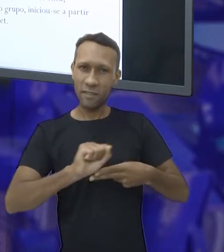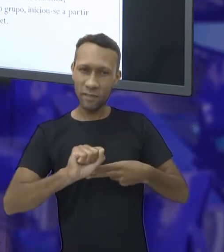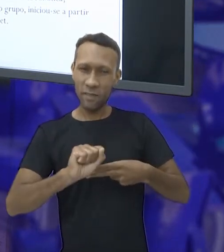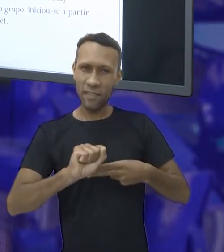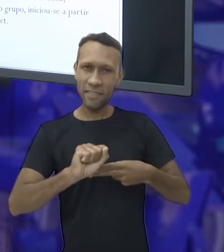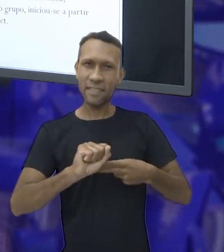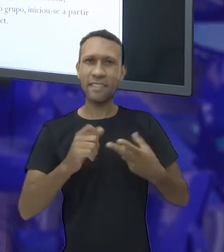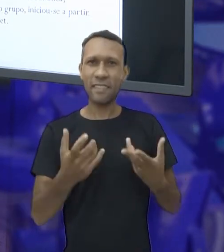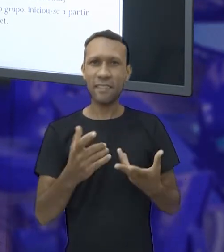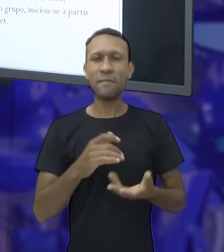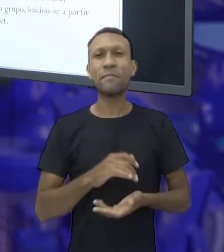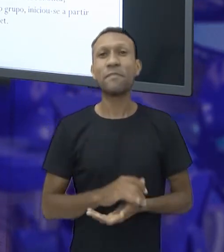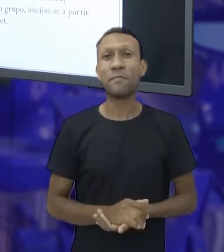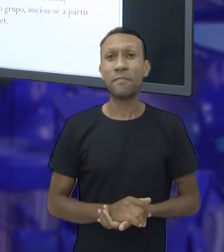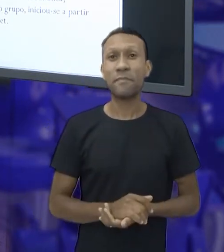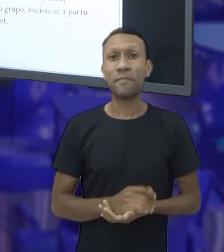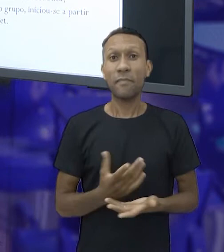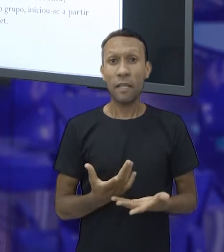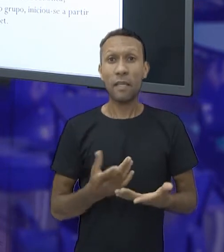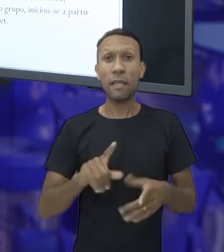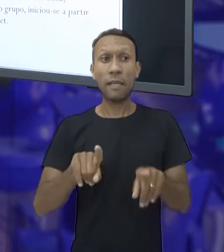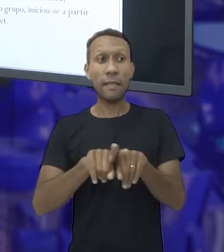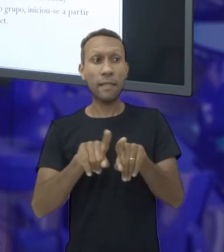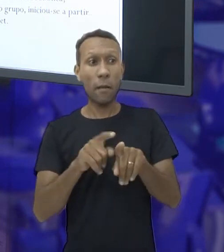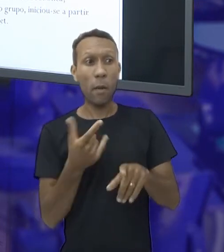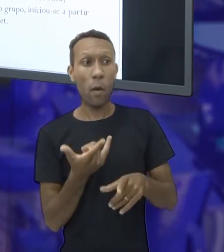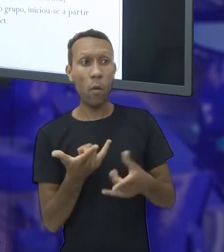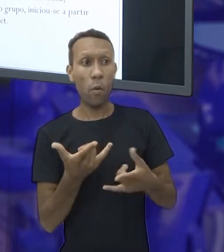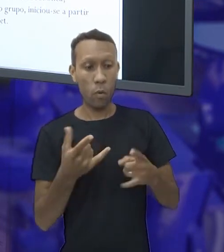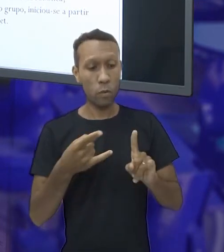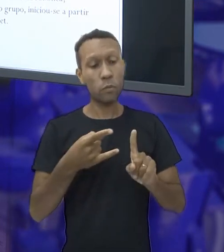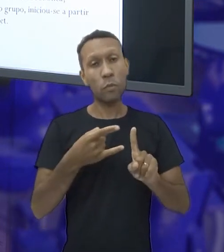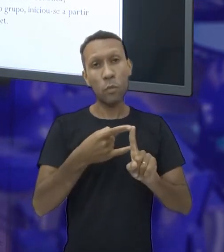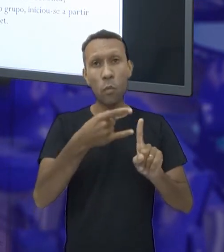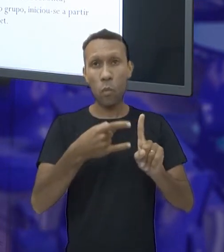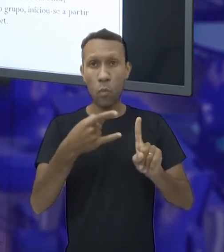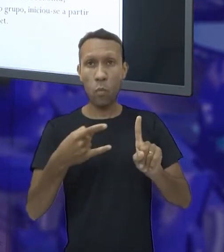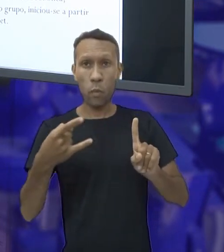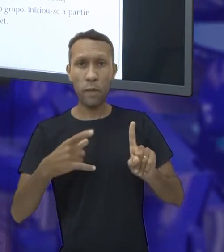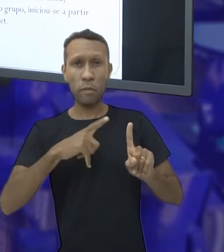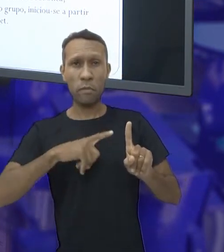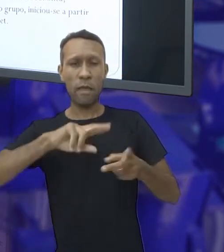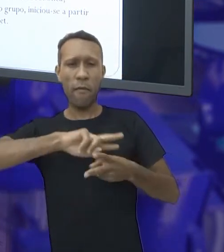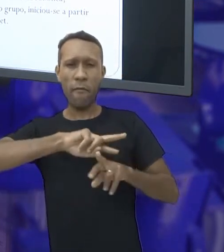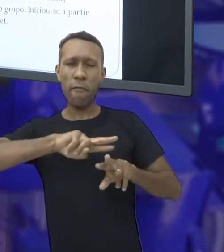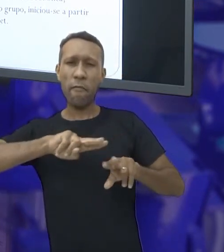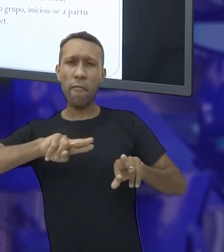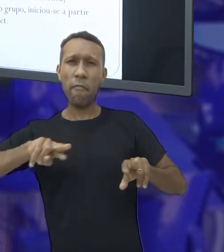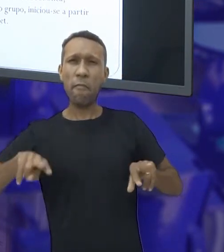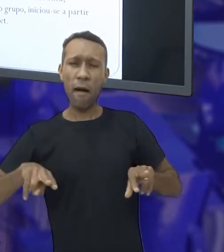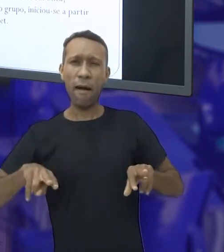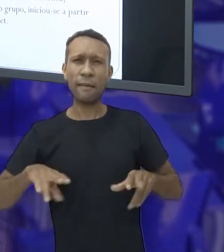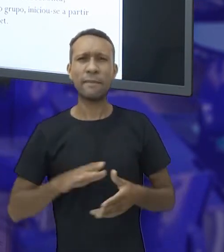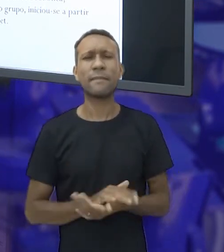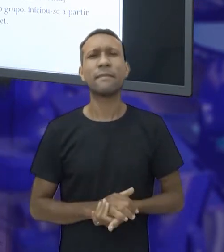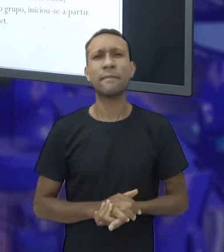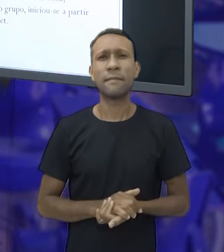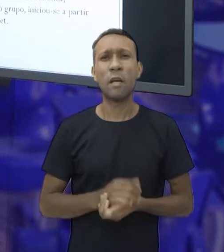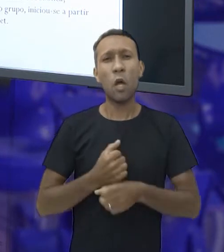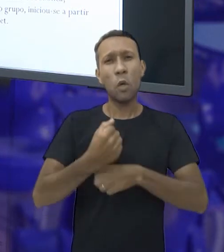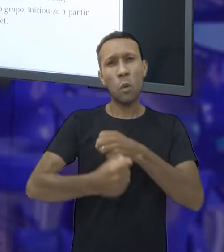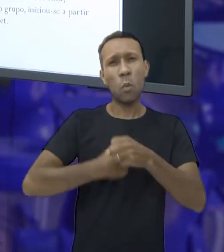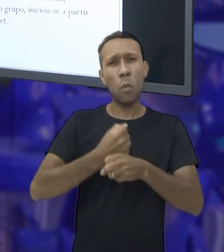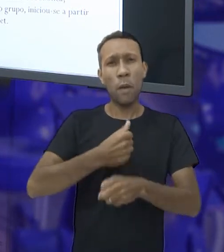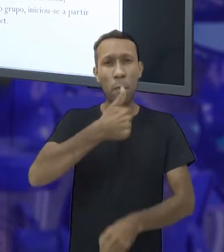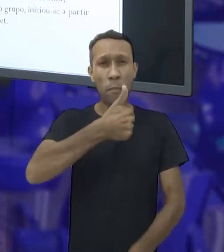Windows, certo? E o sistema Windows, ele tem várias versões. E foi no seu Windows 95, lá atrás, que ele